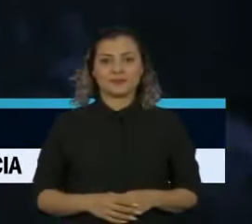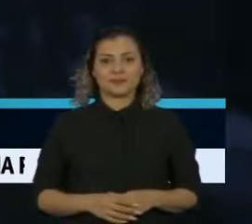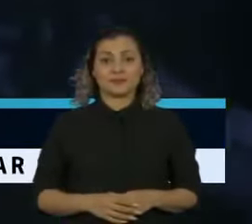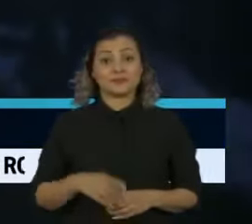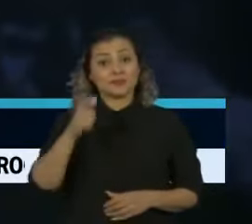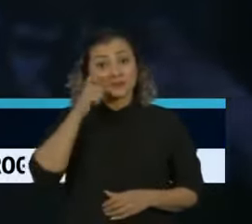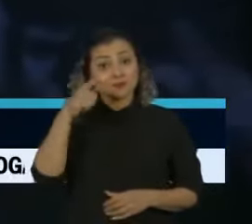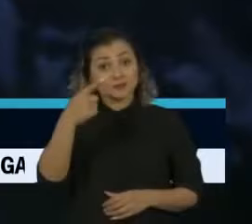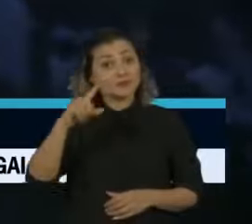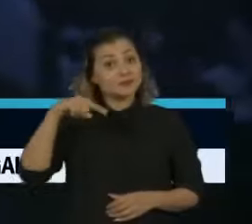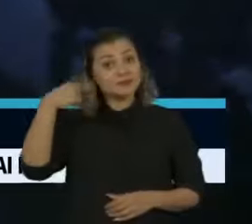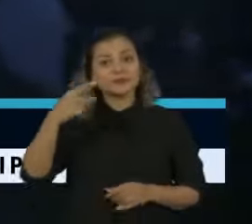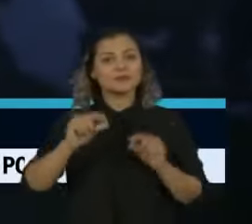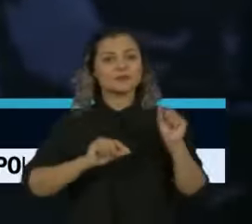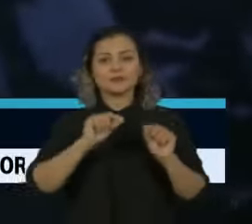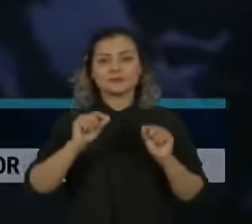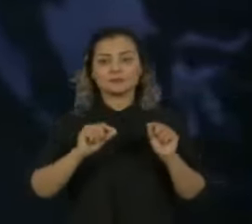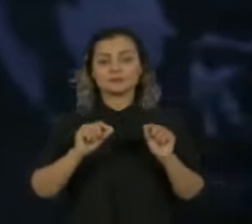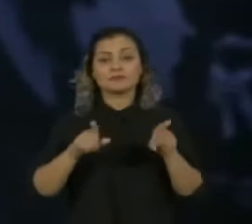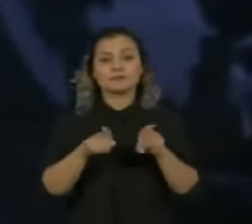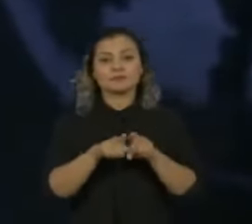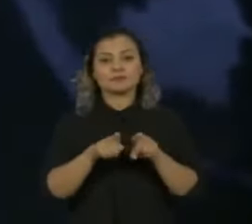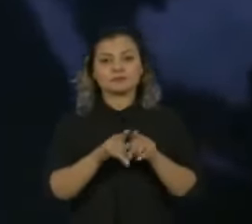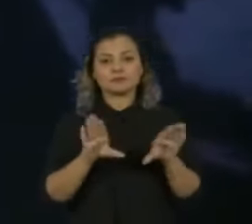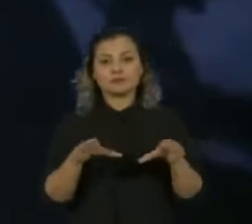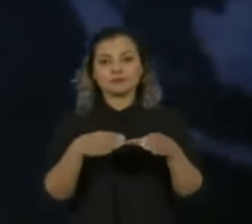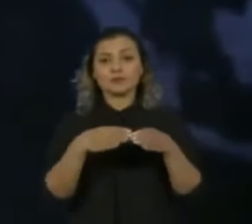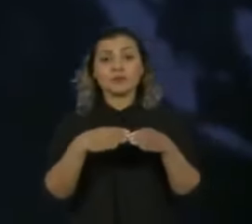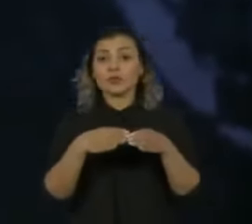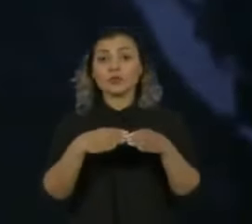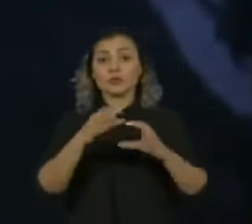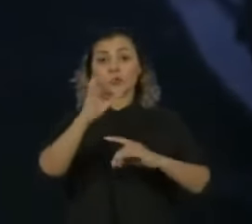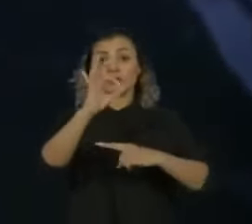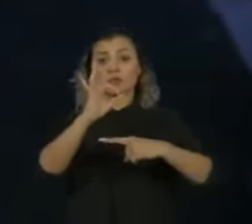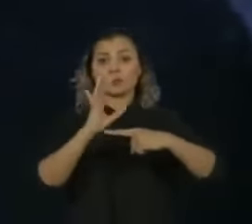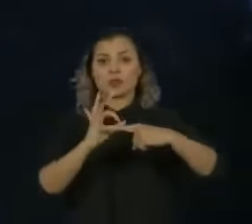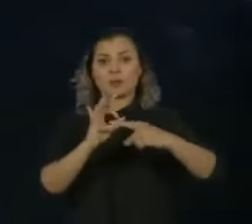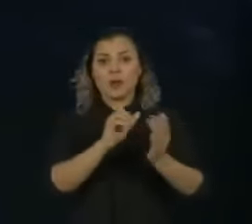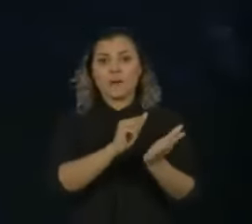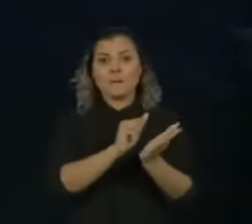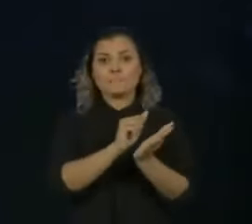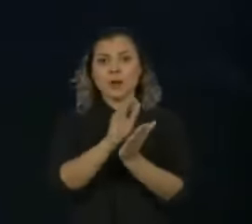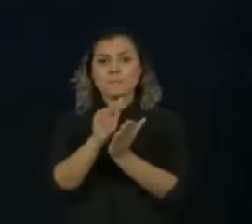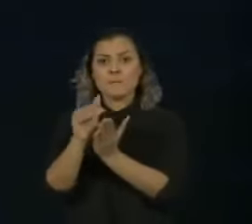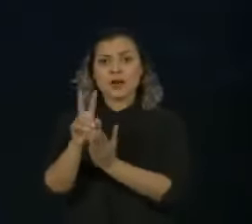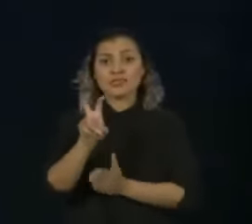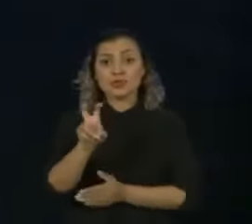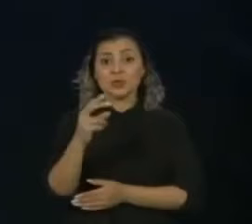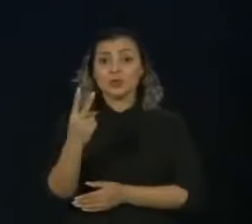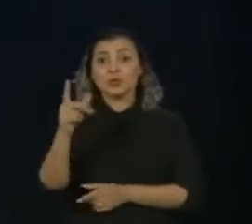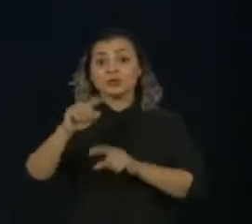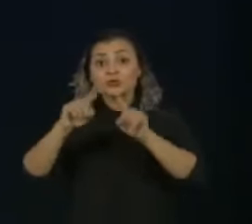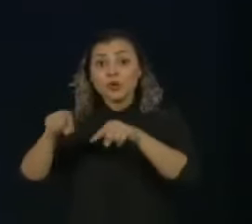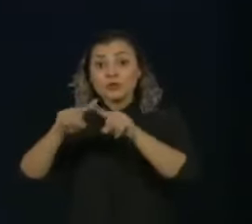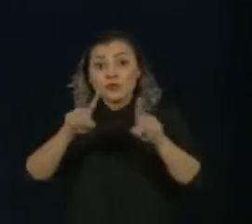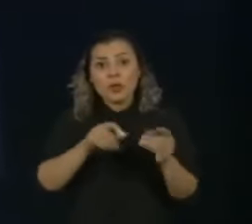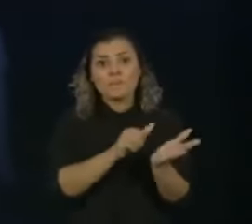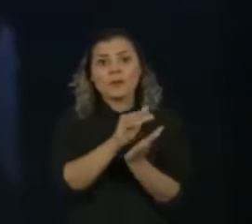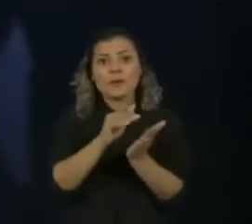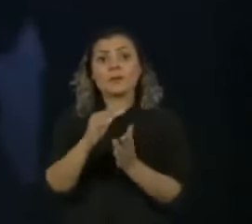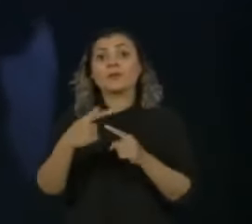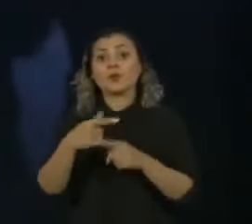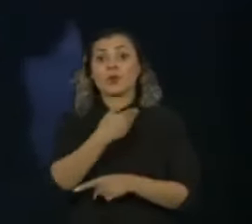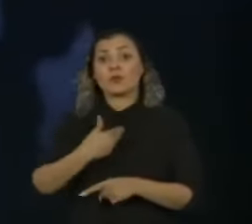E você vai ver a seguir o desmonte da Cinemateca Brasileira. 52 funcionários foram demitidos após o governo